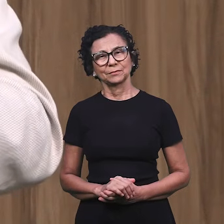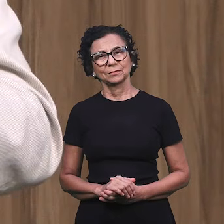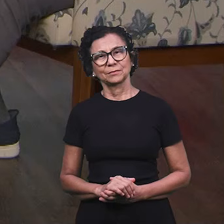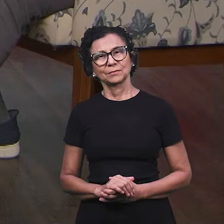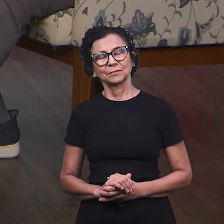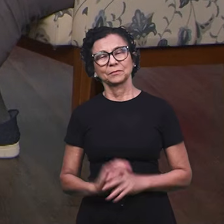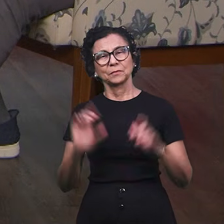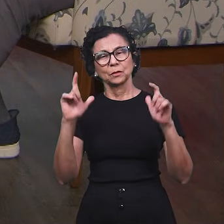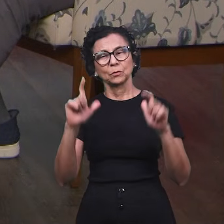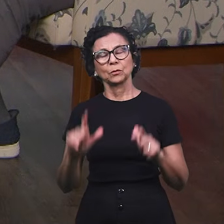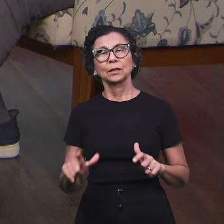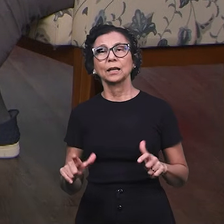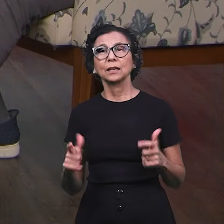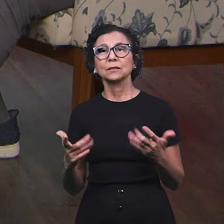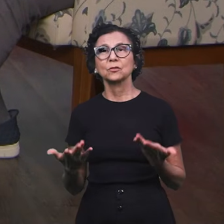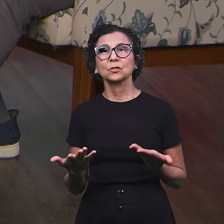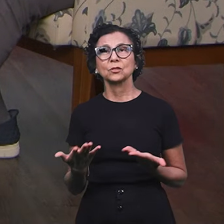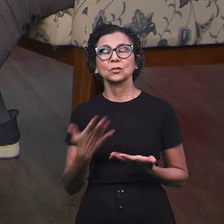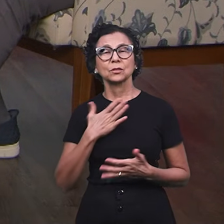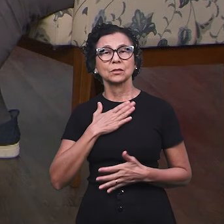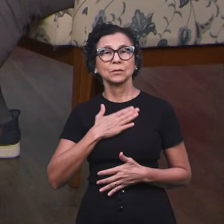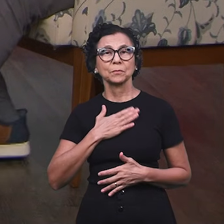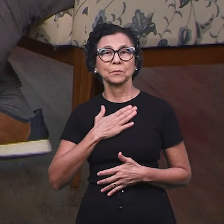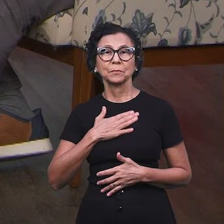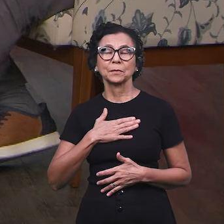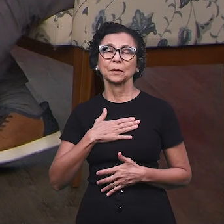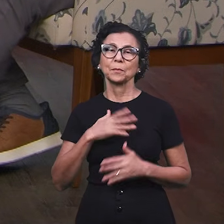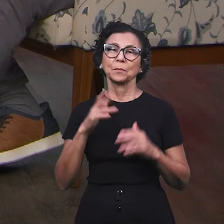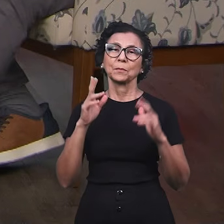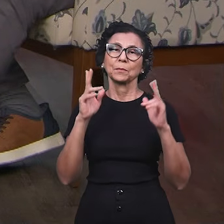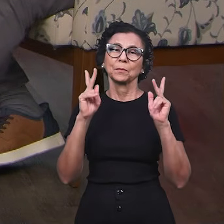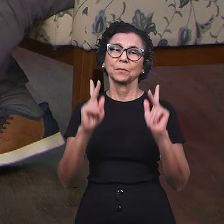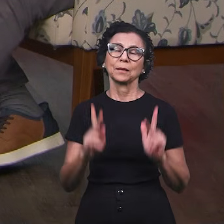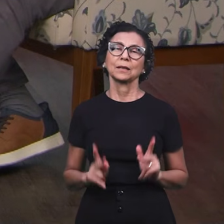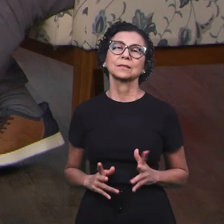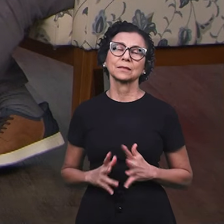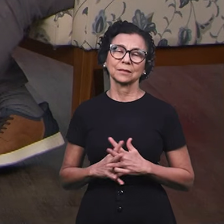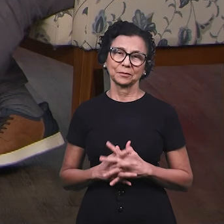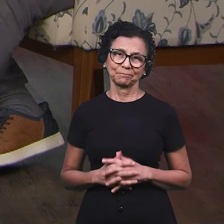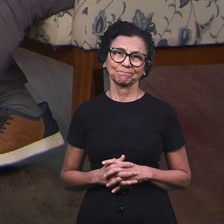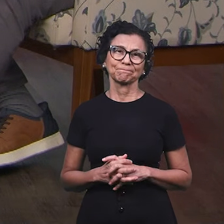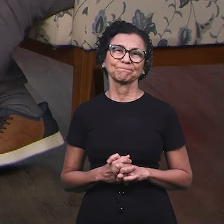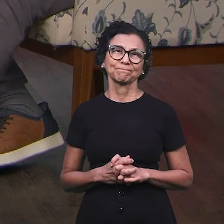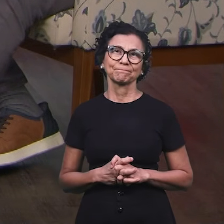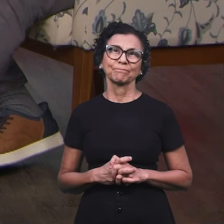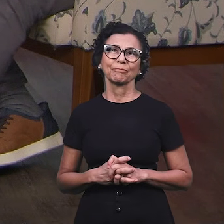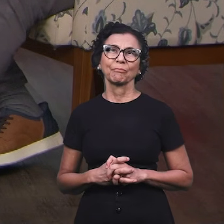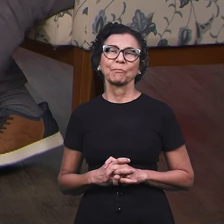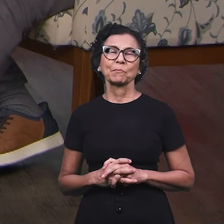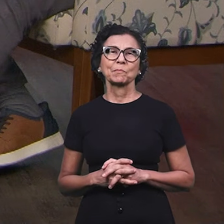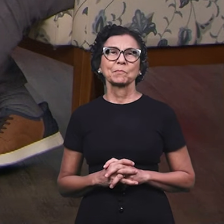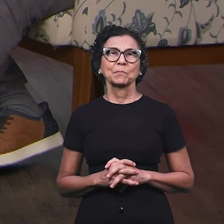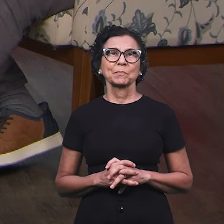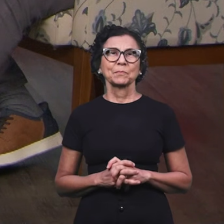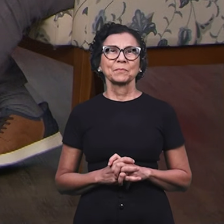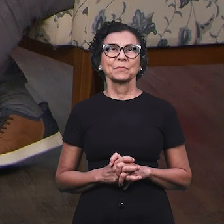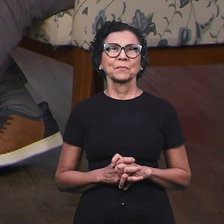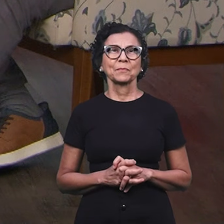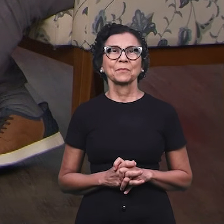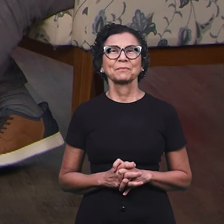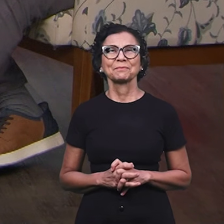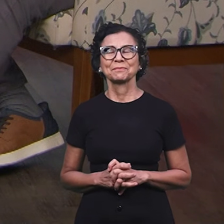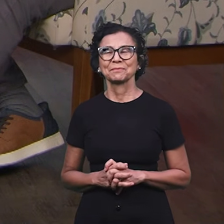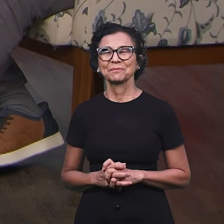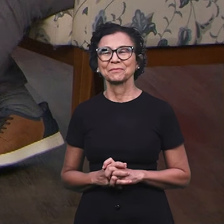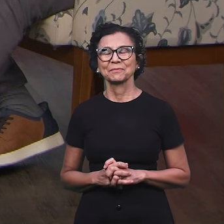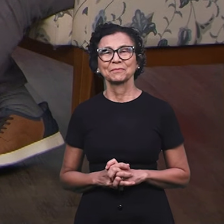tira as armas, Exatamente. né? Você não, se você tem que ficar armado dentro de casa, Problema. tem alguma coisa errada na sua casa. É campanha de